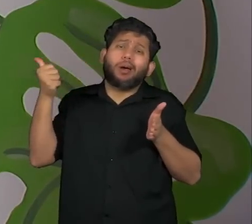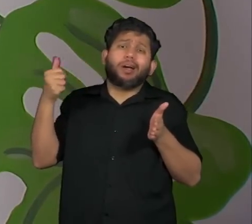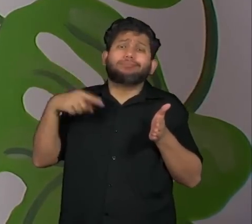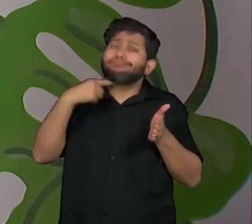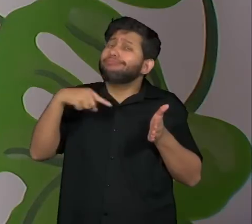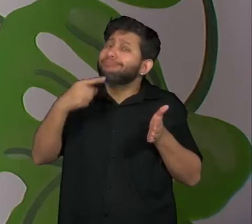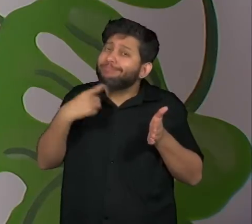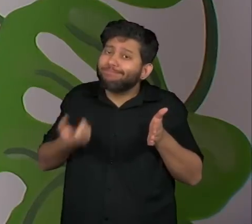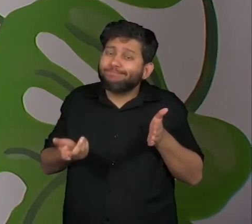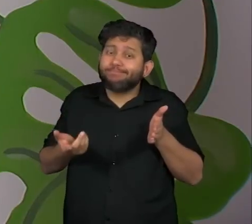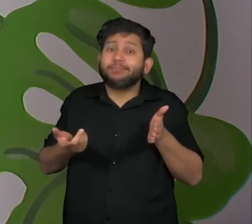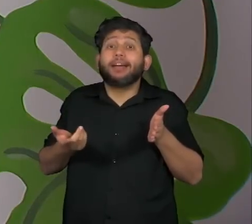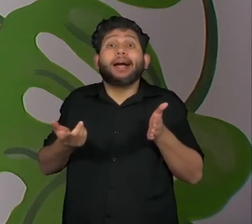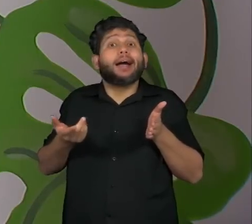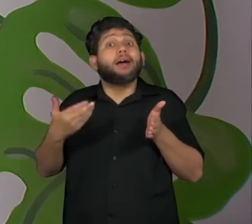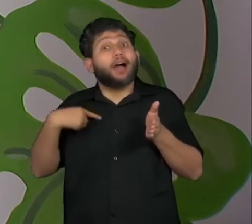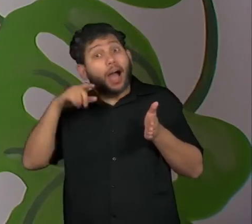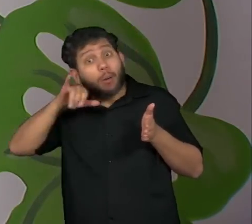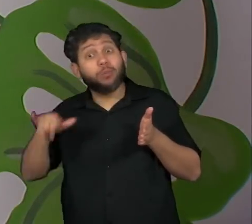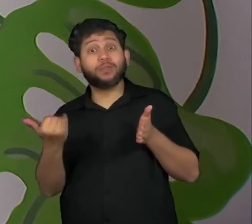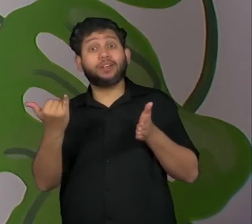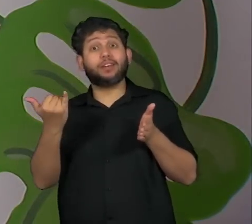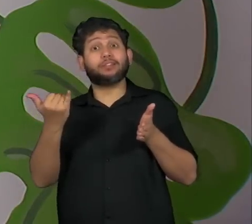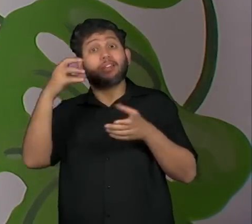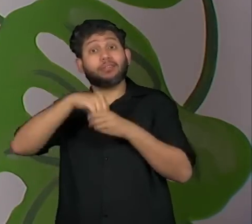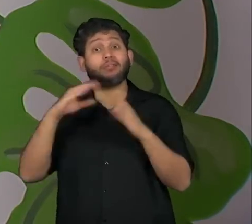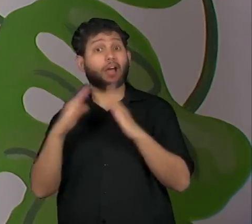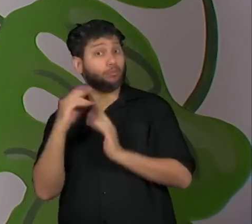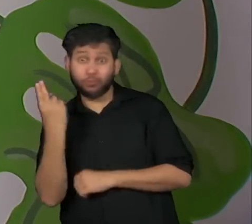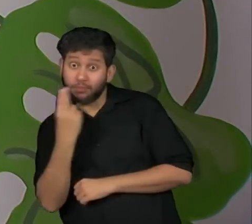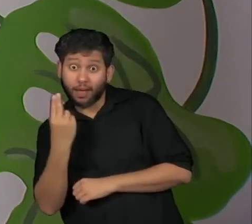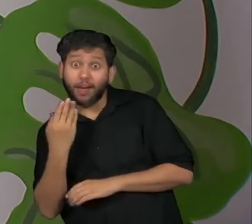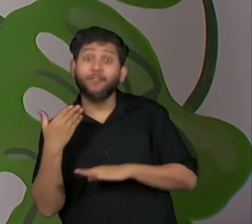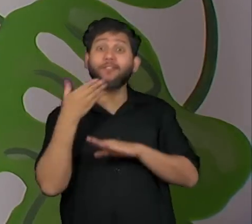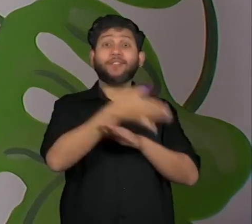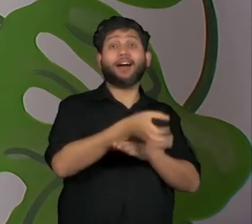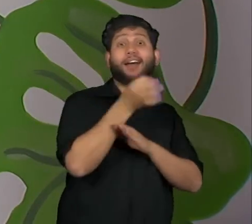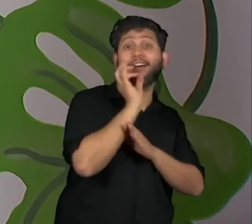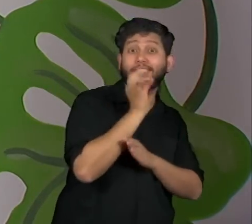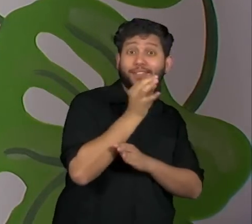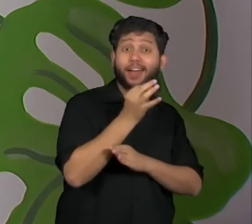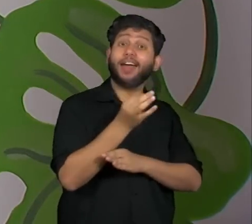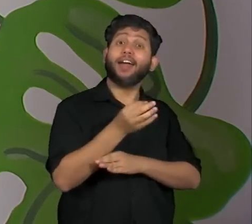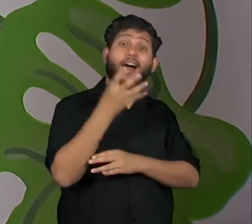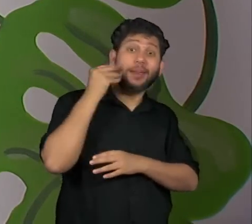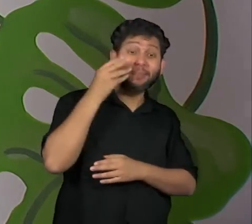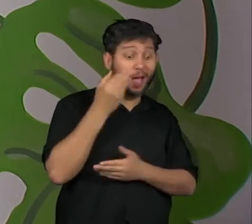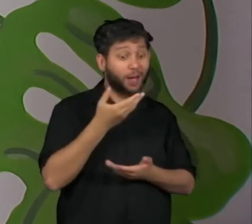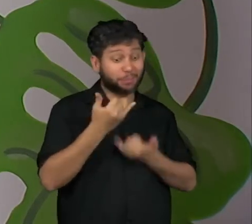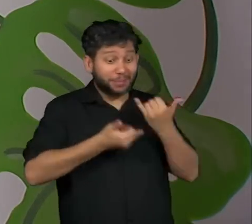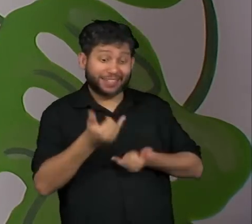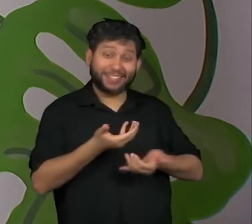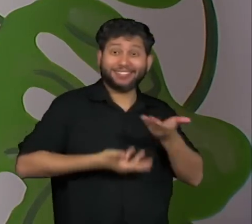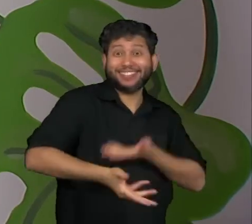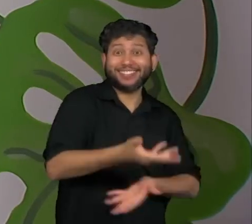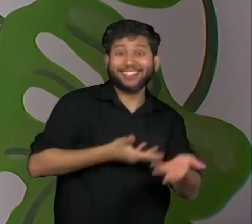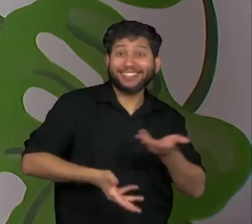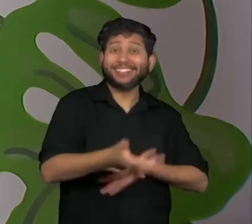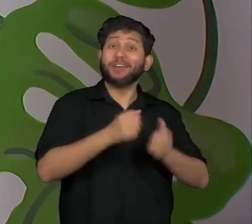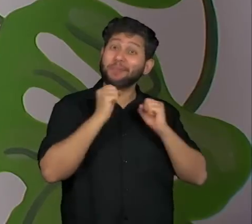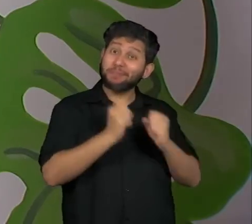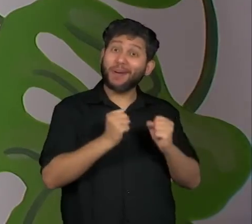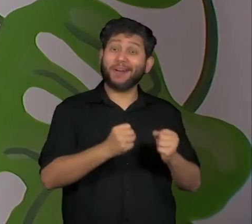aí eles vão para esses espaços para relaxar um pouco e até para tentar combater a solidão. Só quem convive com